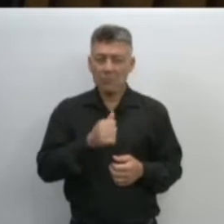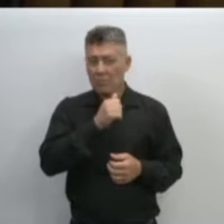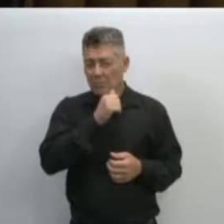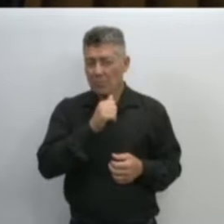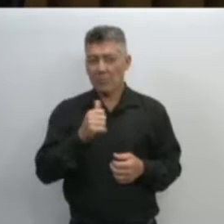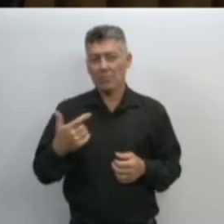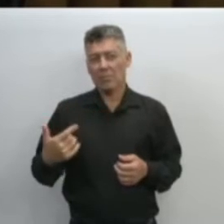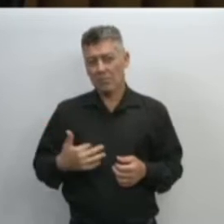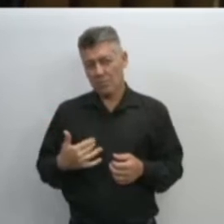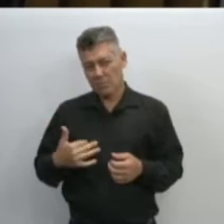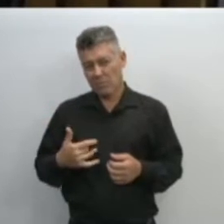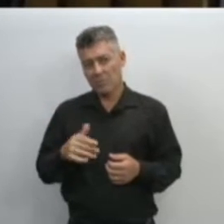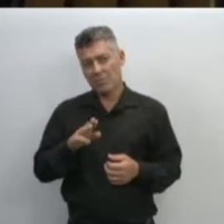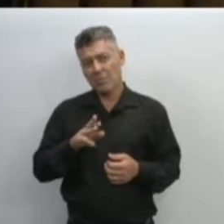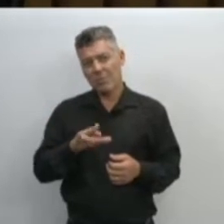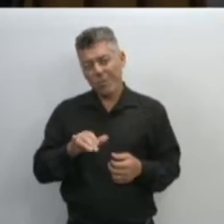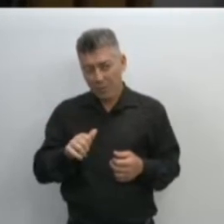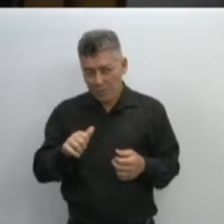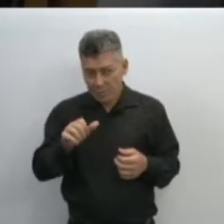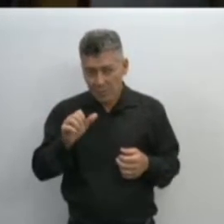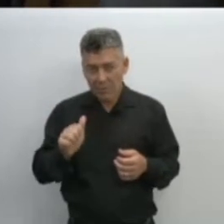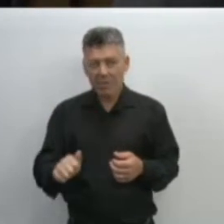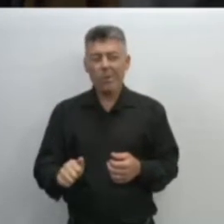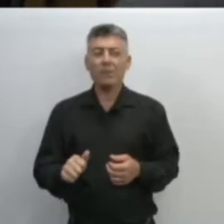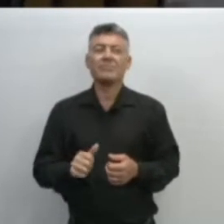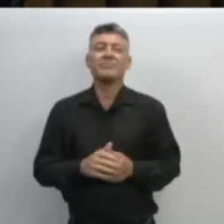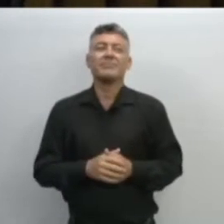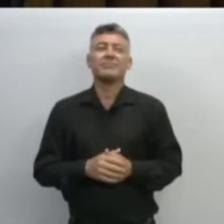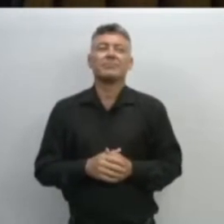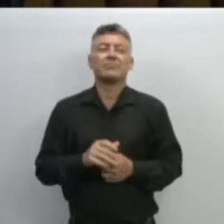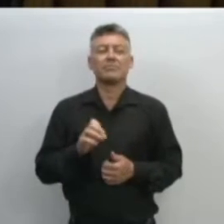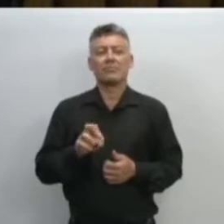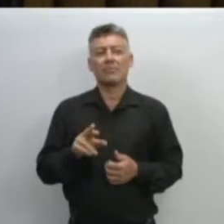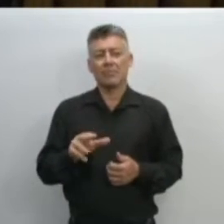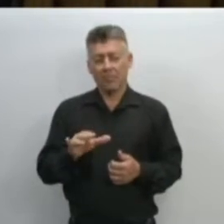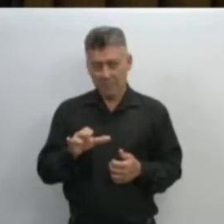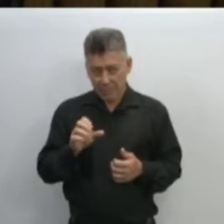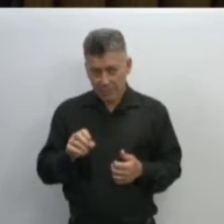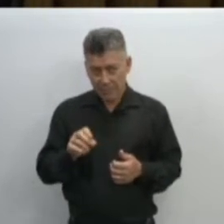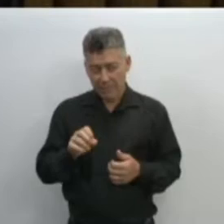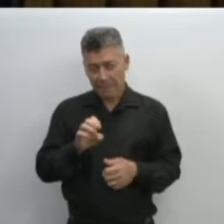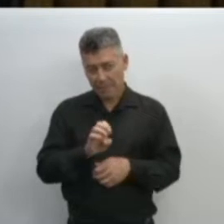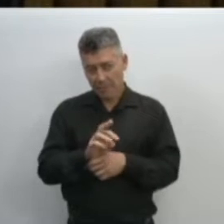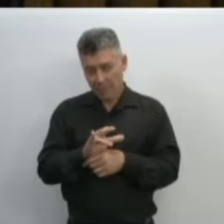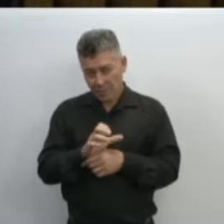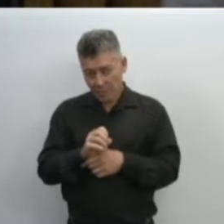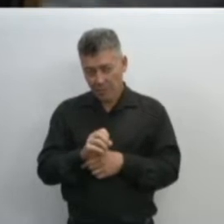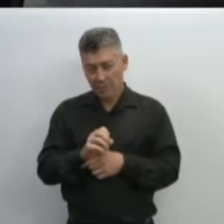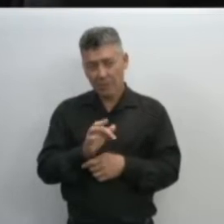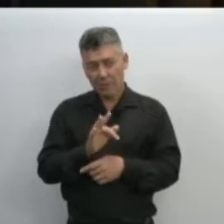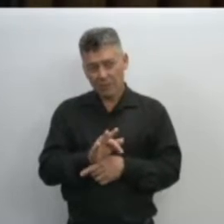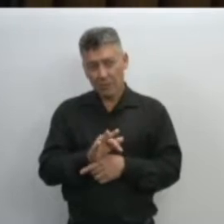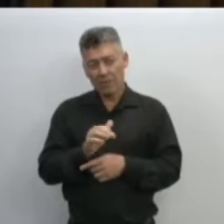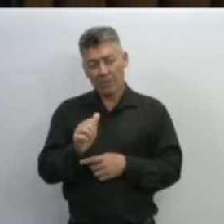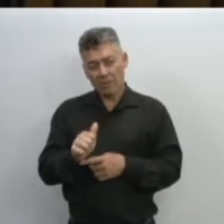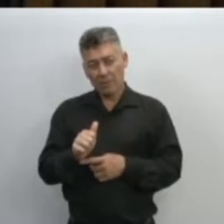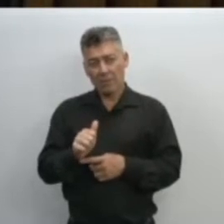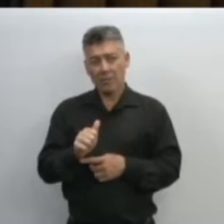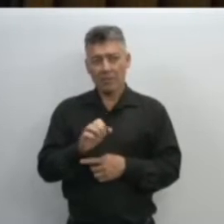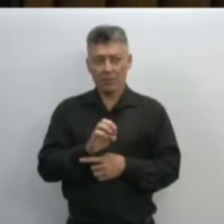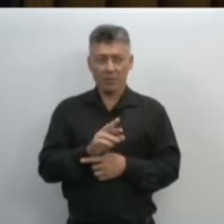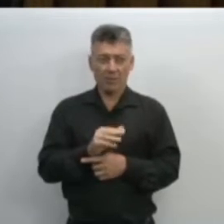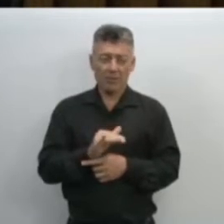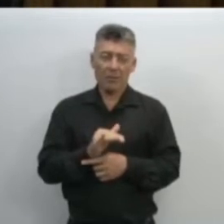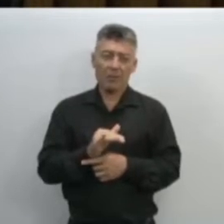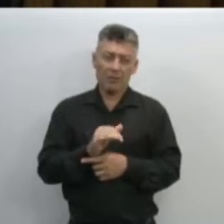Bispo Francisco de Assis, Brisa Braque, Chagas Catarino, Eribaldo Medeiros, Érico Jacome, Felipe Alves, Ebert Sena, Hermes